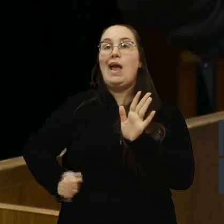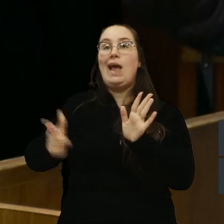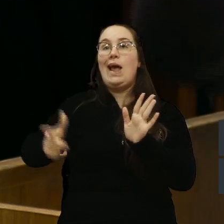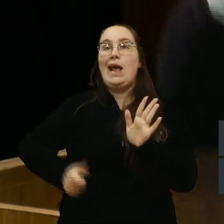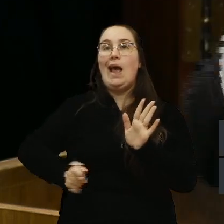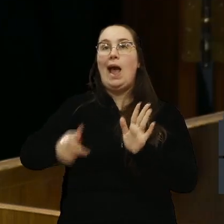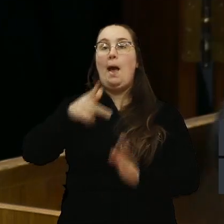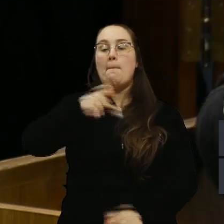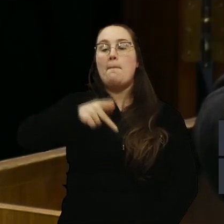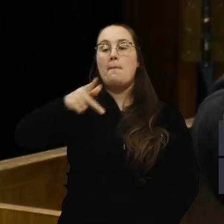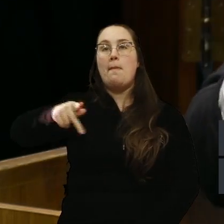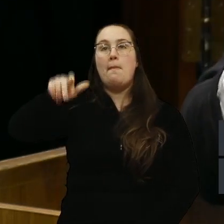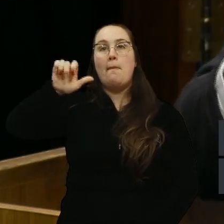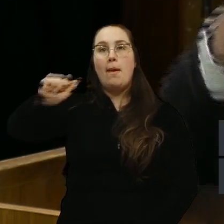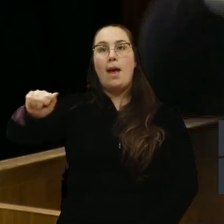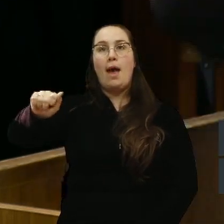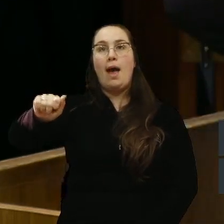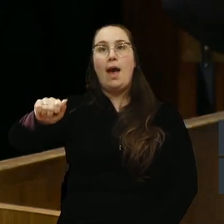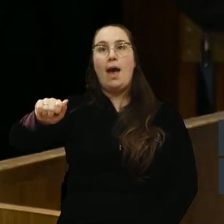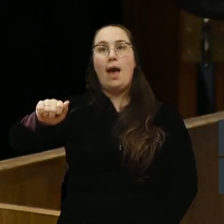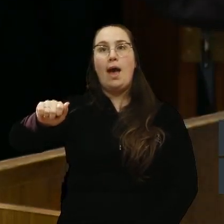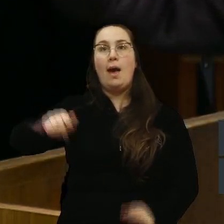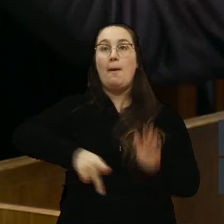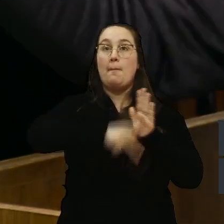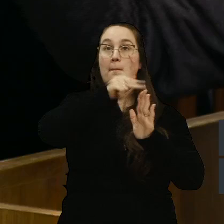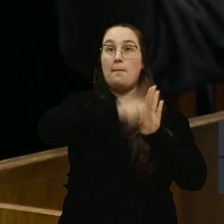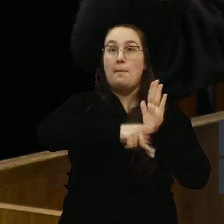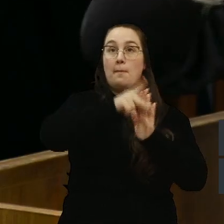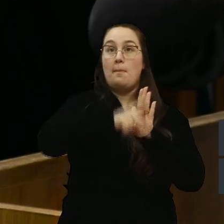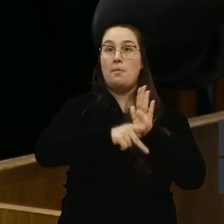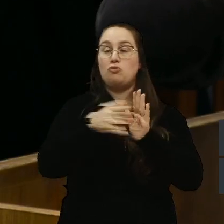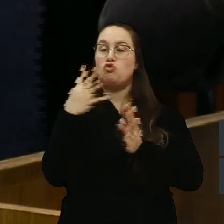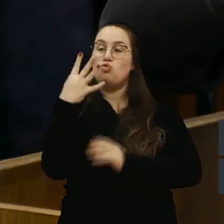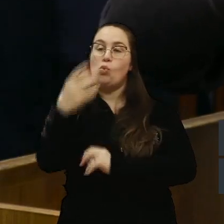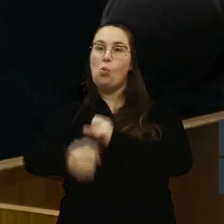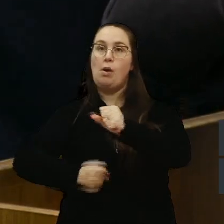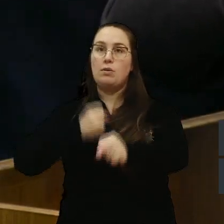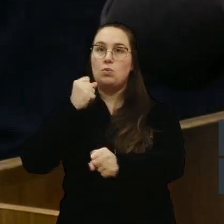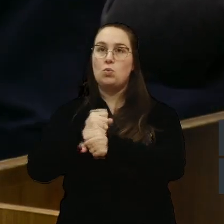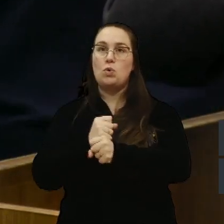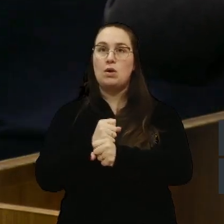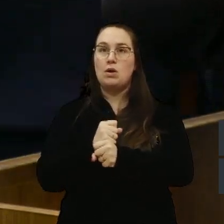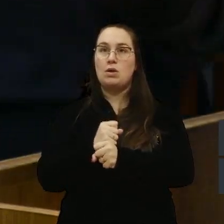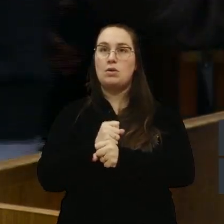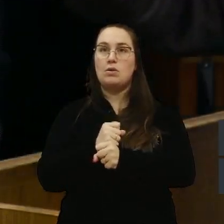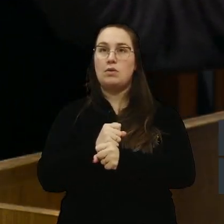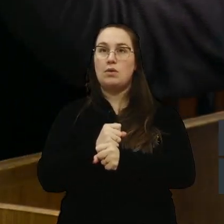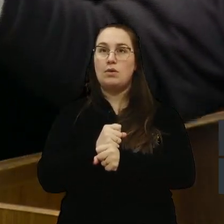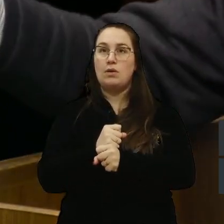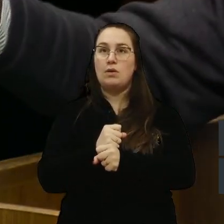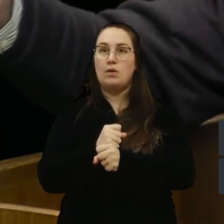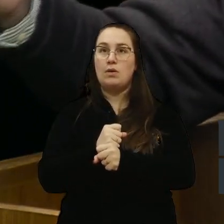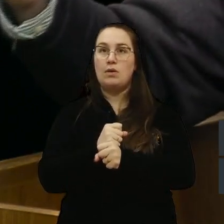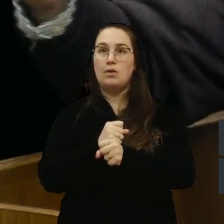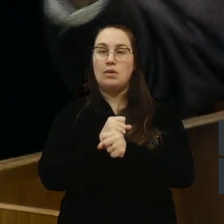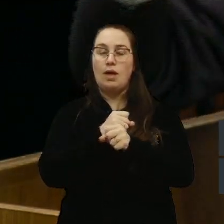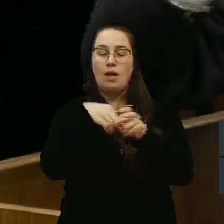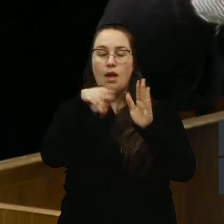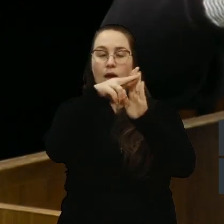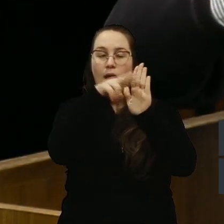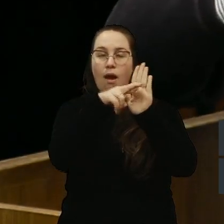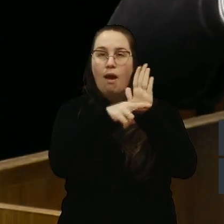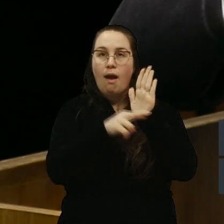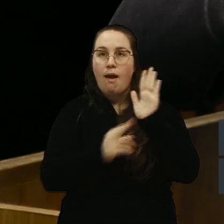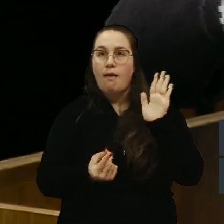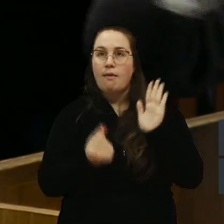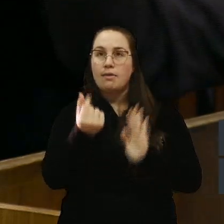o PPA, que é o planejamento dos 4 anos, a lei de diretrizes